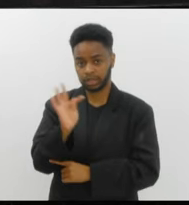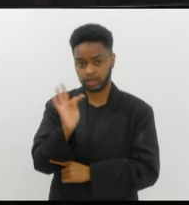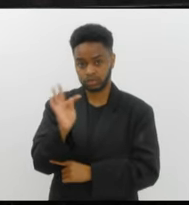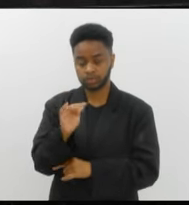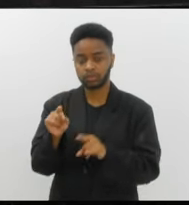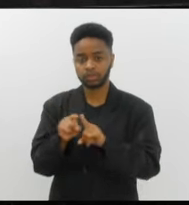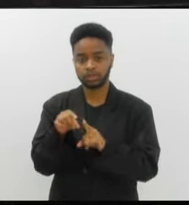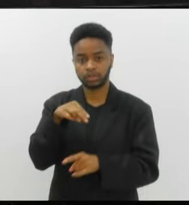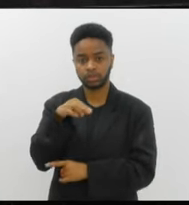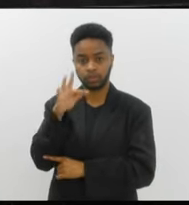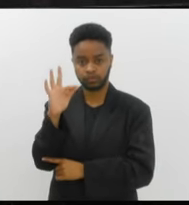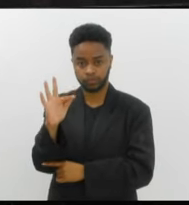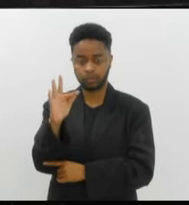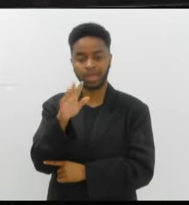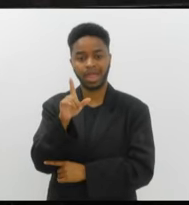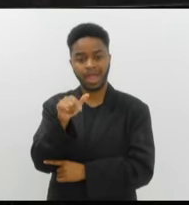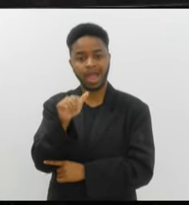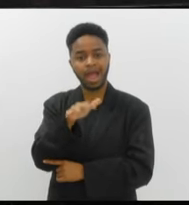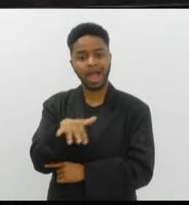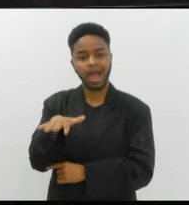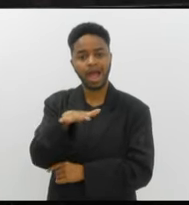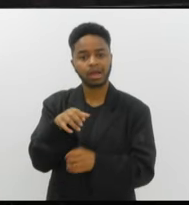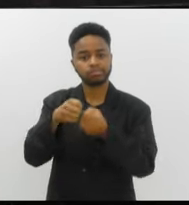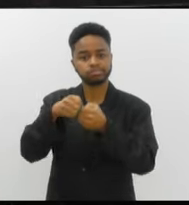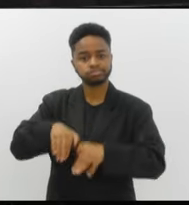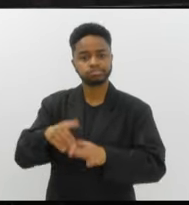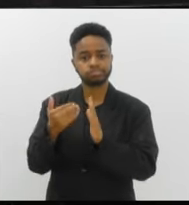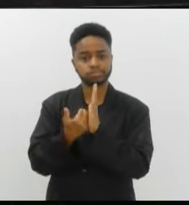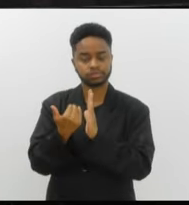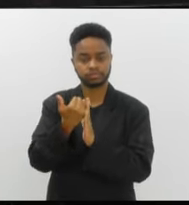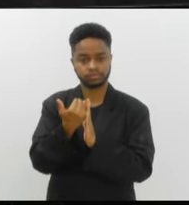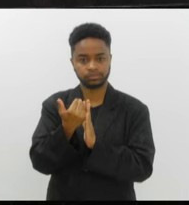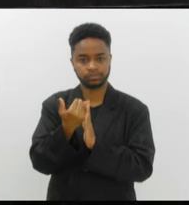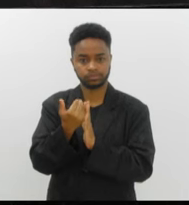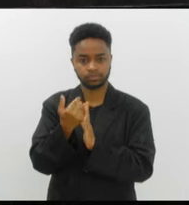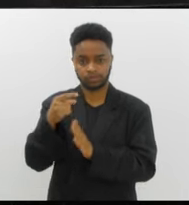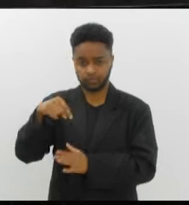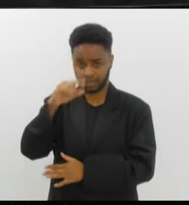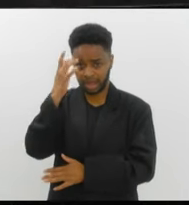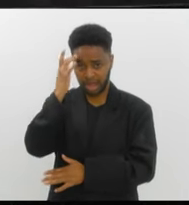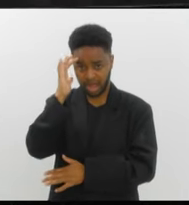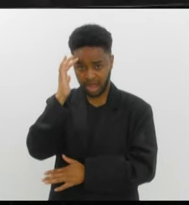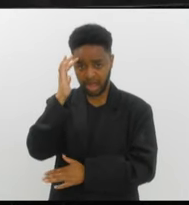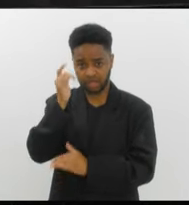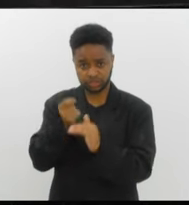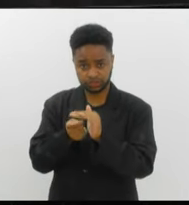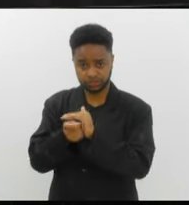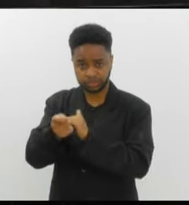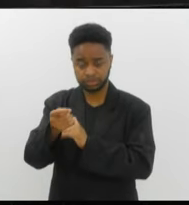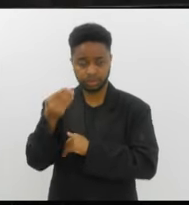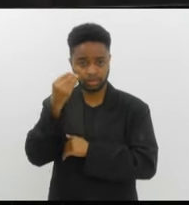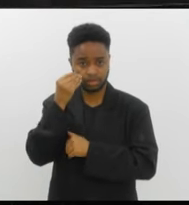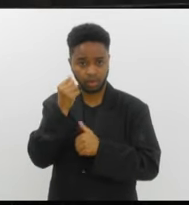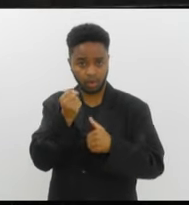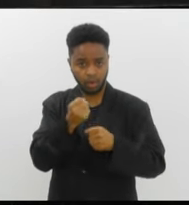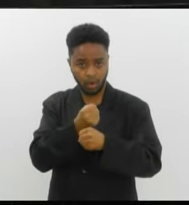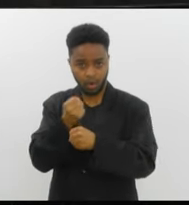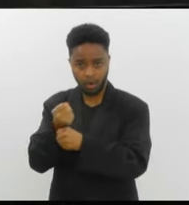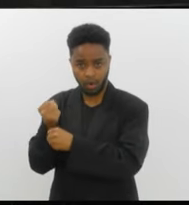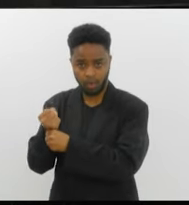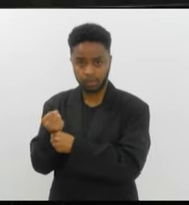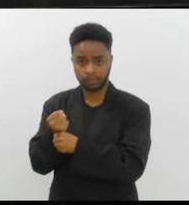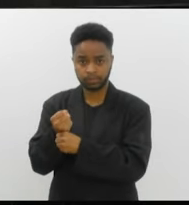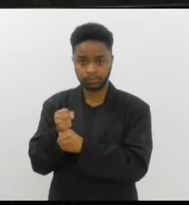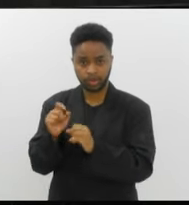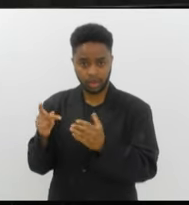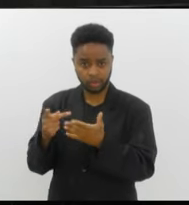e Figueira, que foram as áreas mais atingidas. Será que esses investimentos de recuperação ocorreram